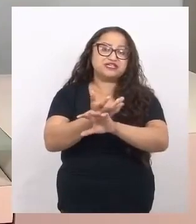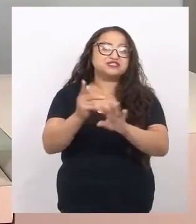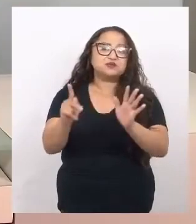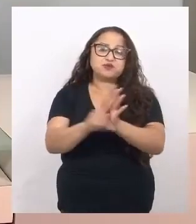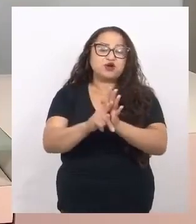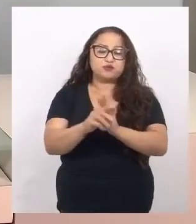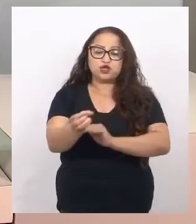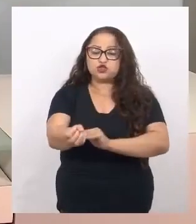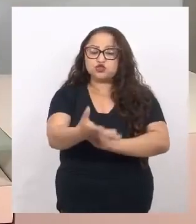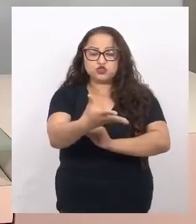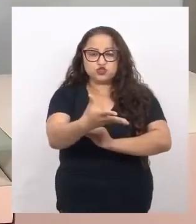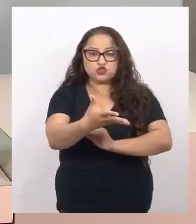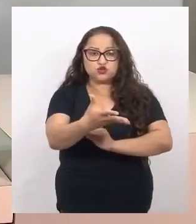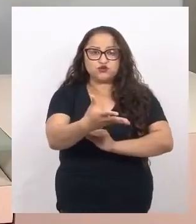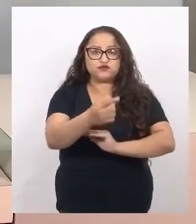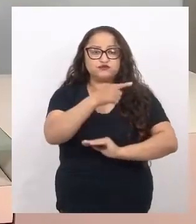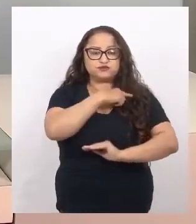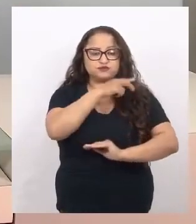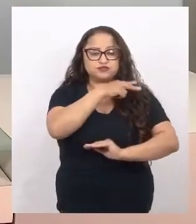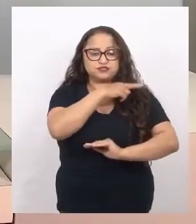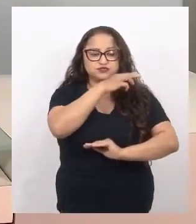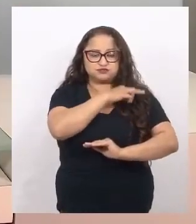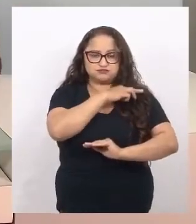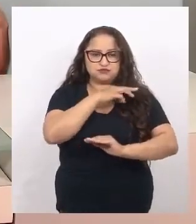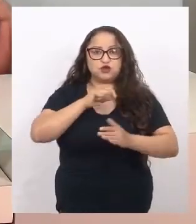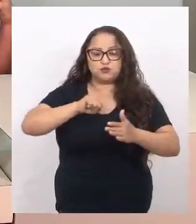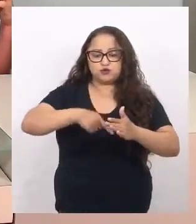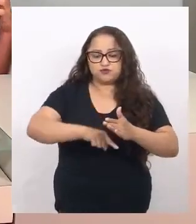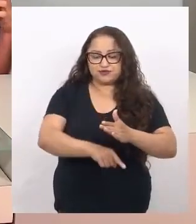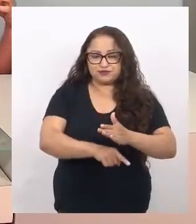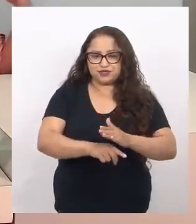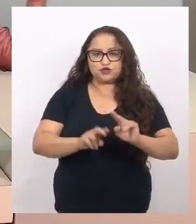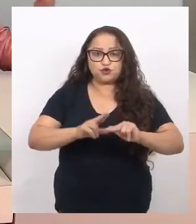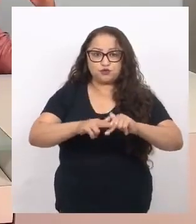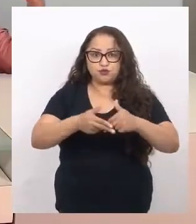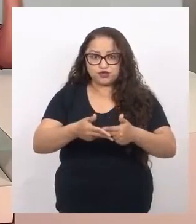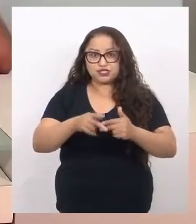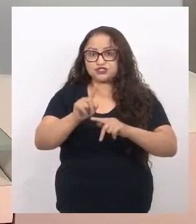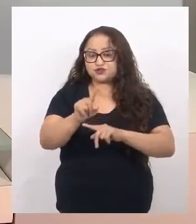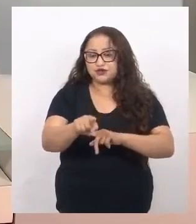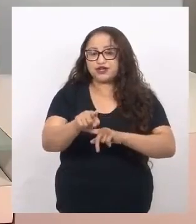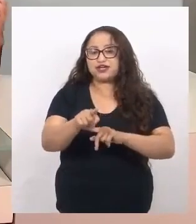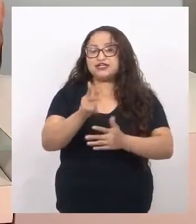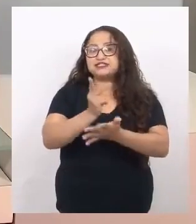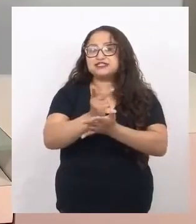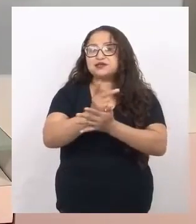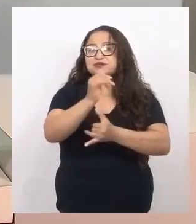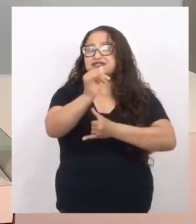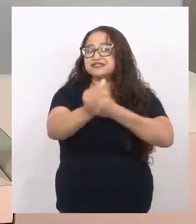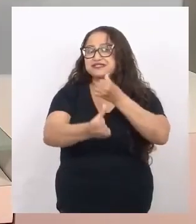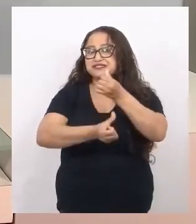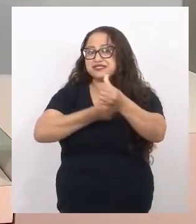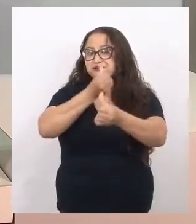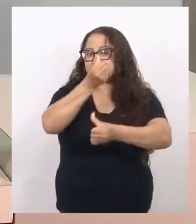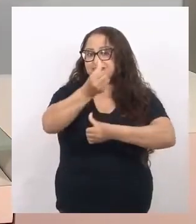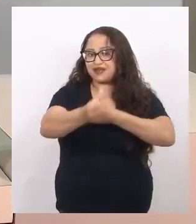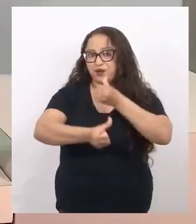novo ensino médio, né, do aprofundamento curricular. Por isso, ela é uma expansão semestral,